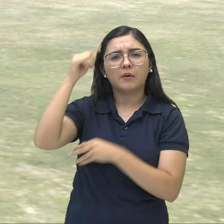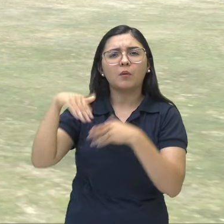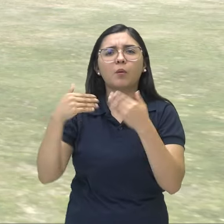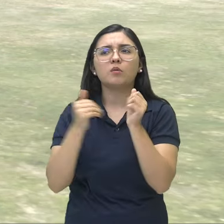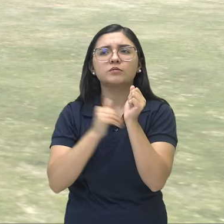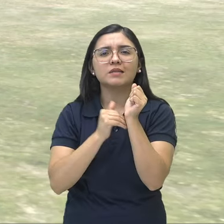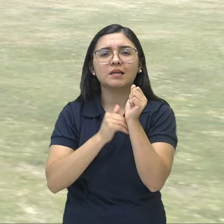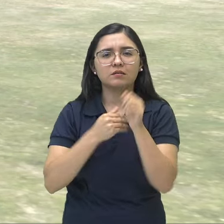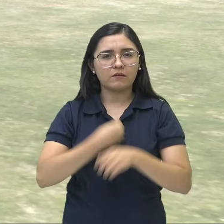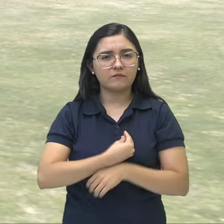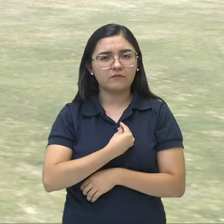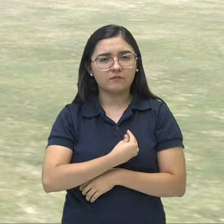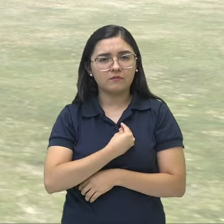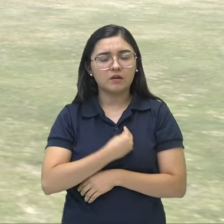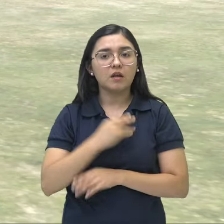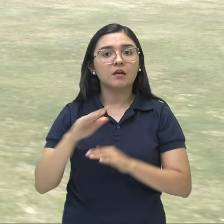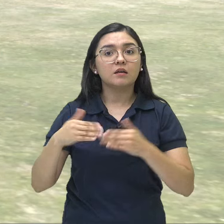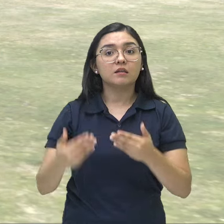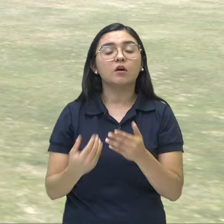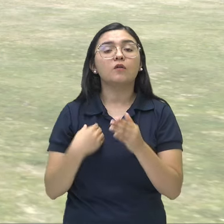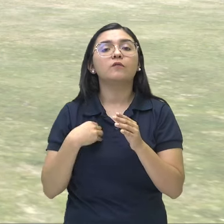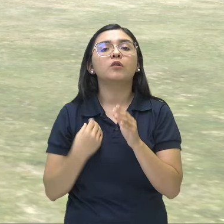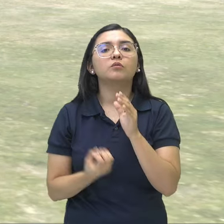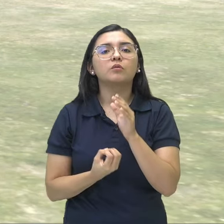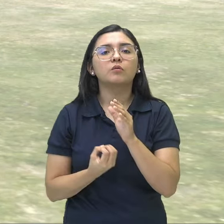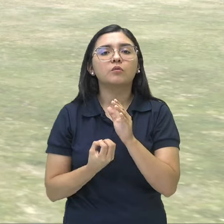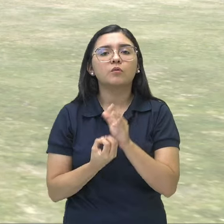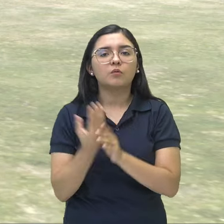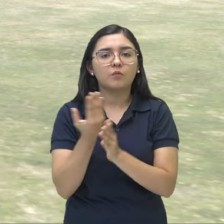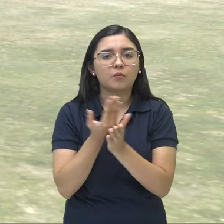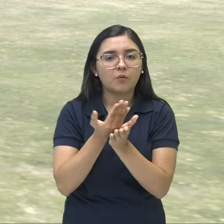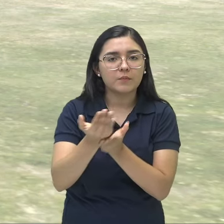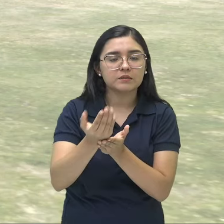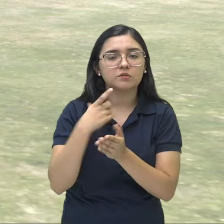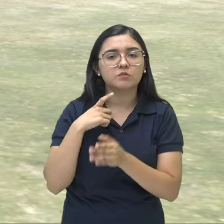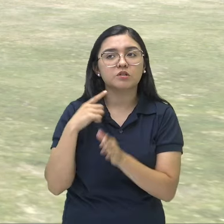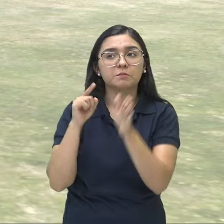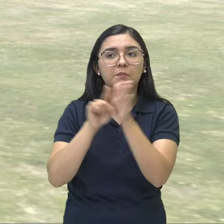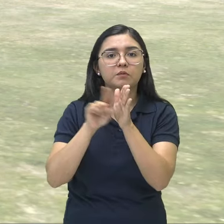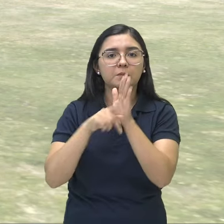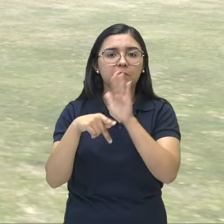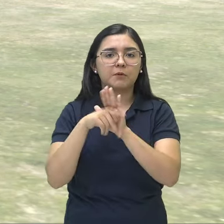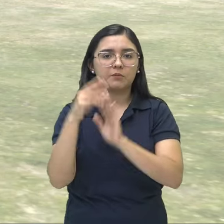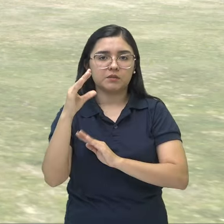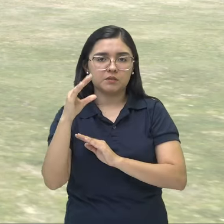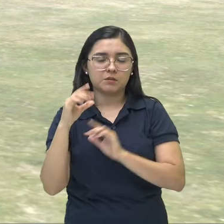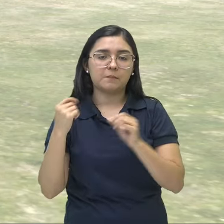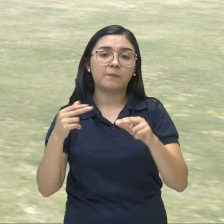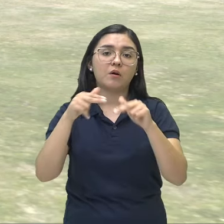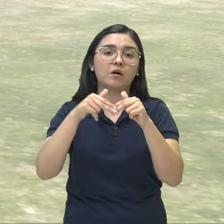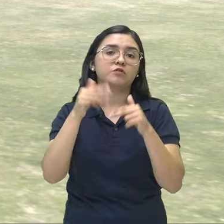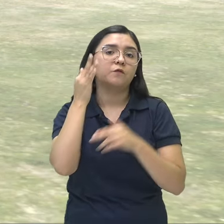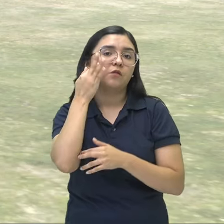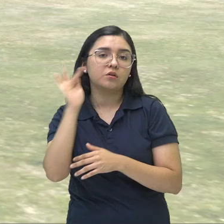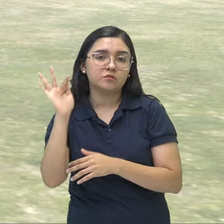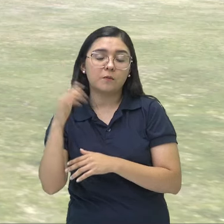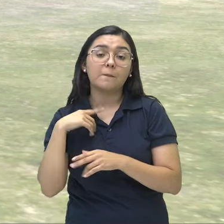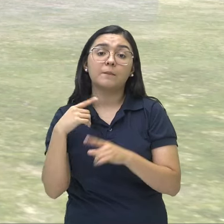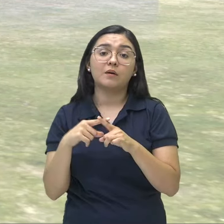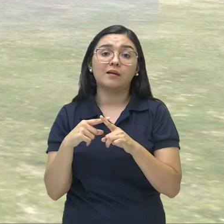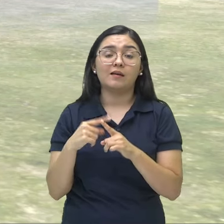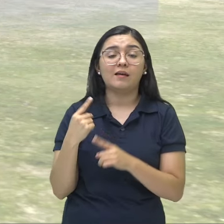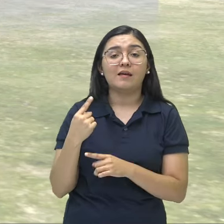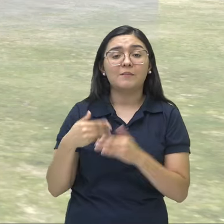da vida? Então, assim foram surgindo os questionamentos da ciência, a partir desses filósofos, de começar